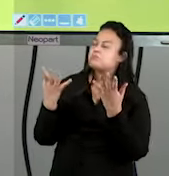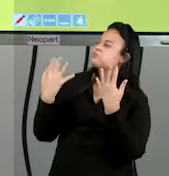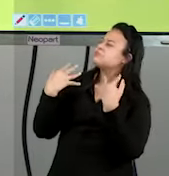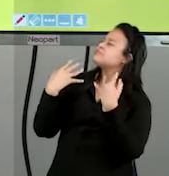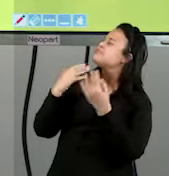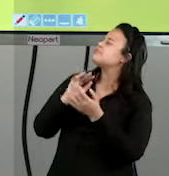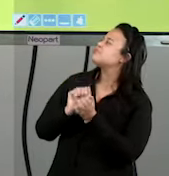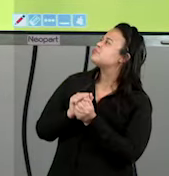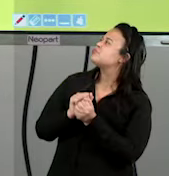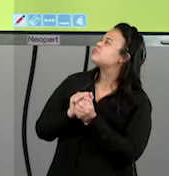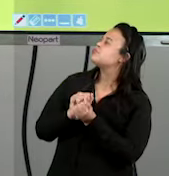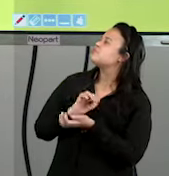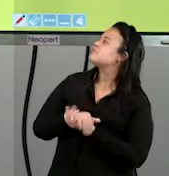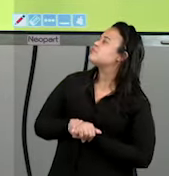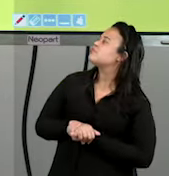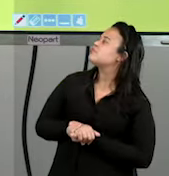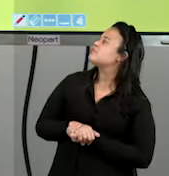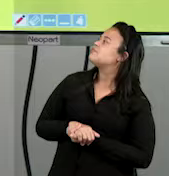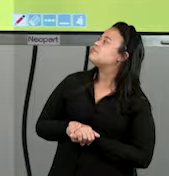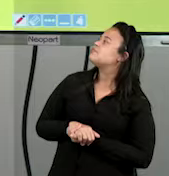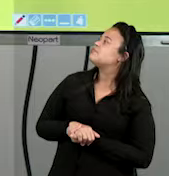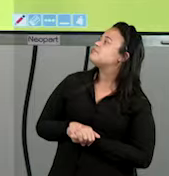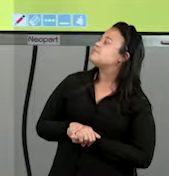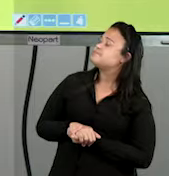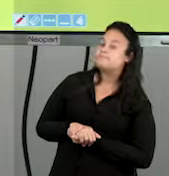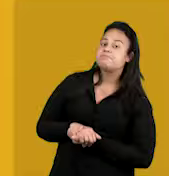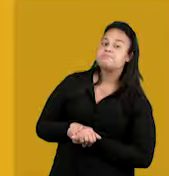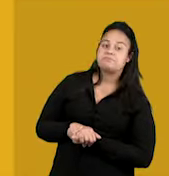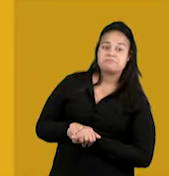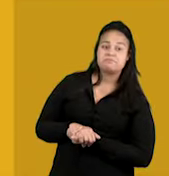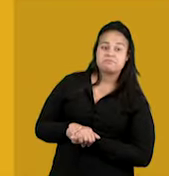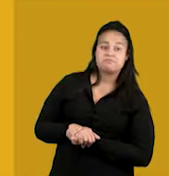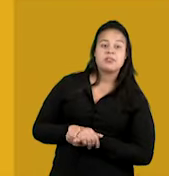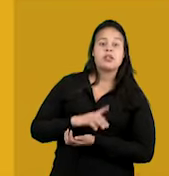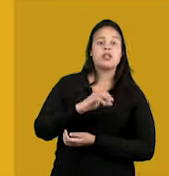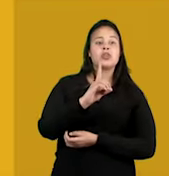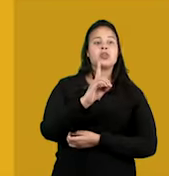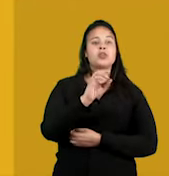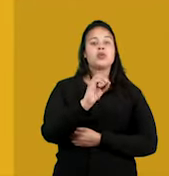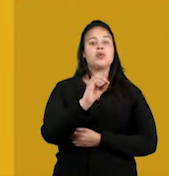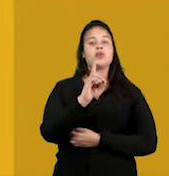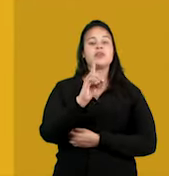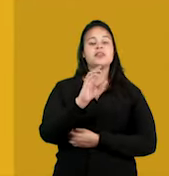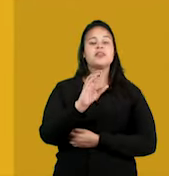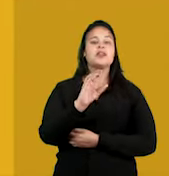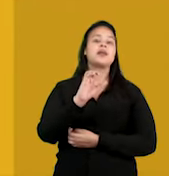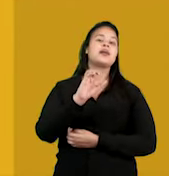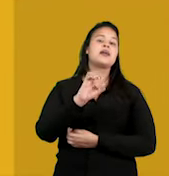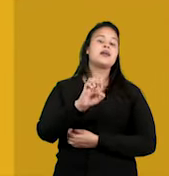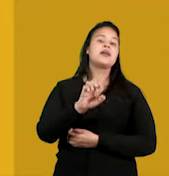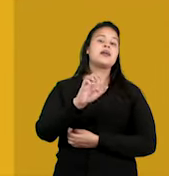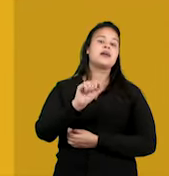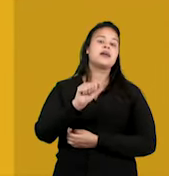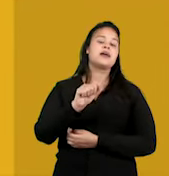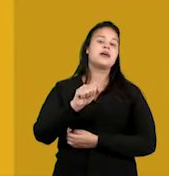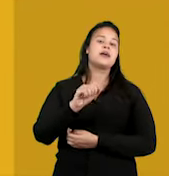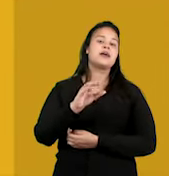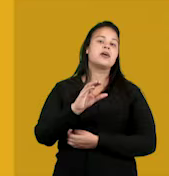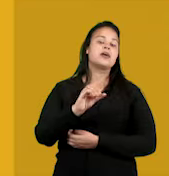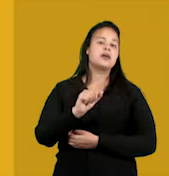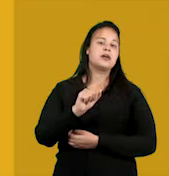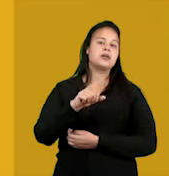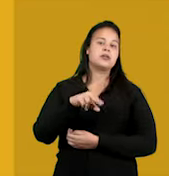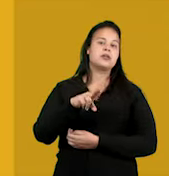junto comigo de um dodecágono. Olha os números de diagonais